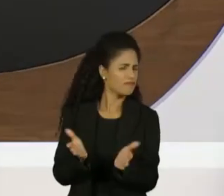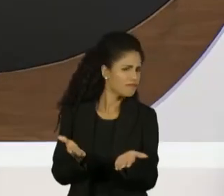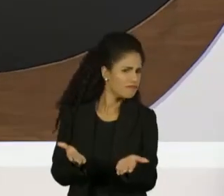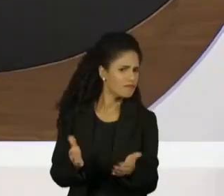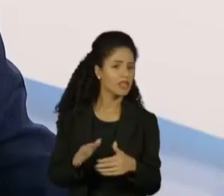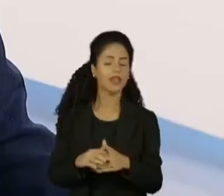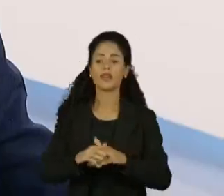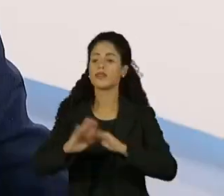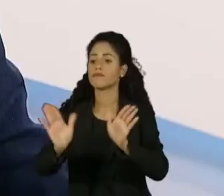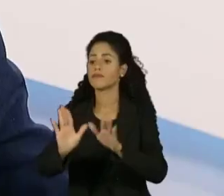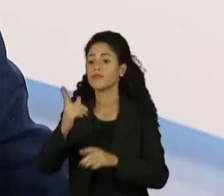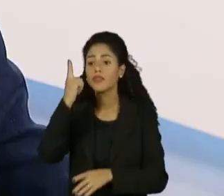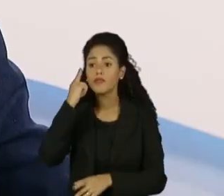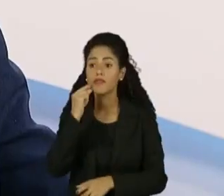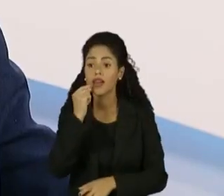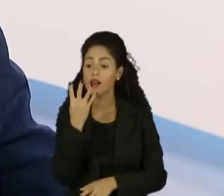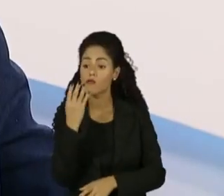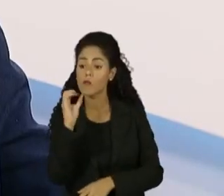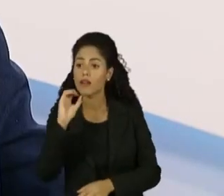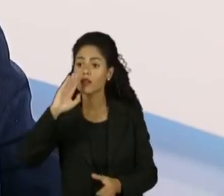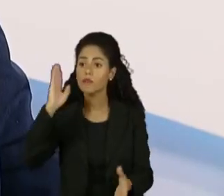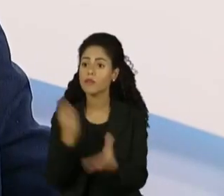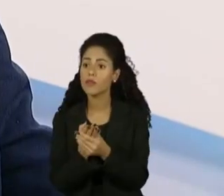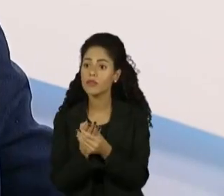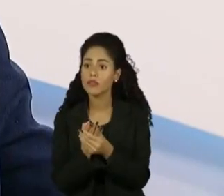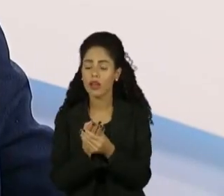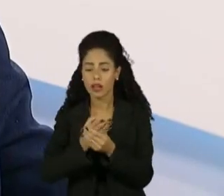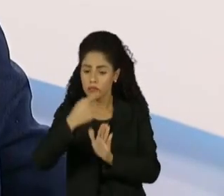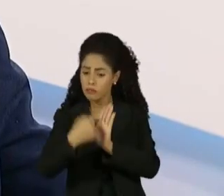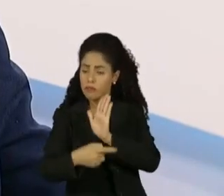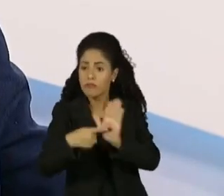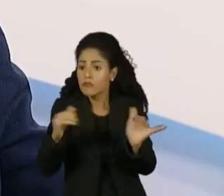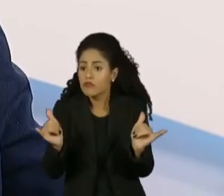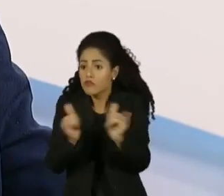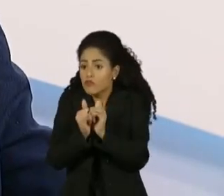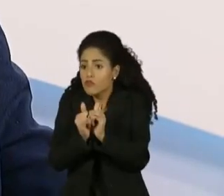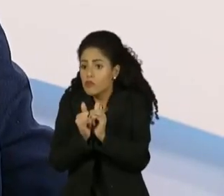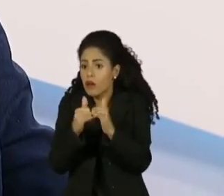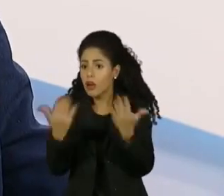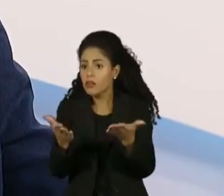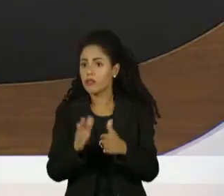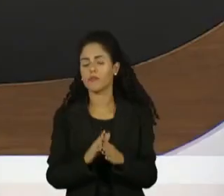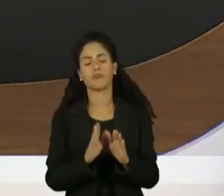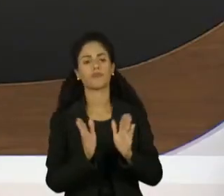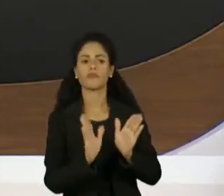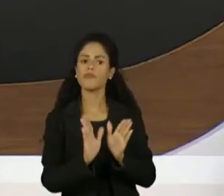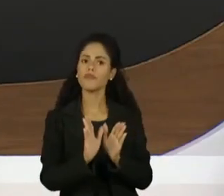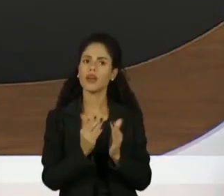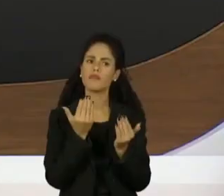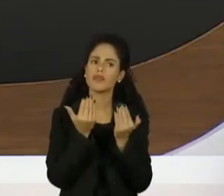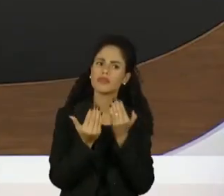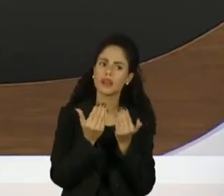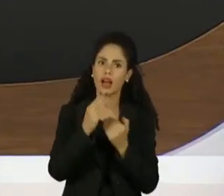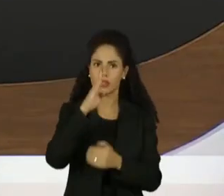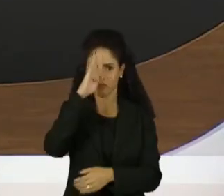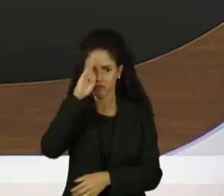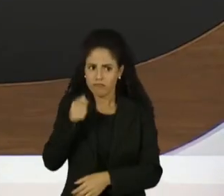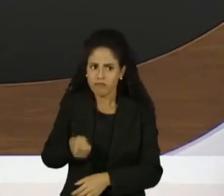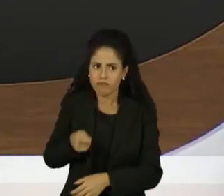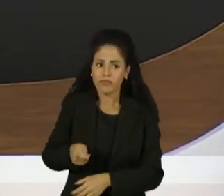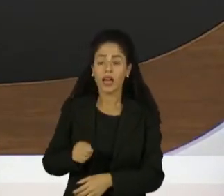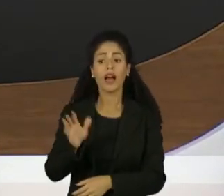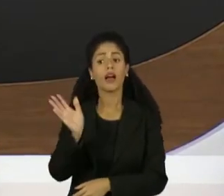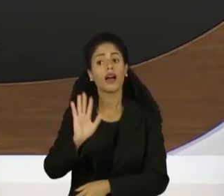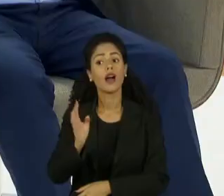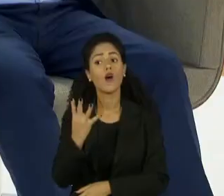institucional. Velho, eu estou falando de mais de 40 processos de anistia que aconteceram em momentos distintos do nosso país. Mas foi uma anistia pactuada para voltar mais